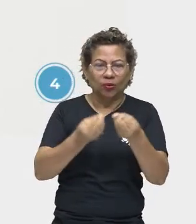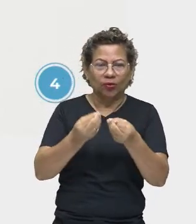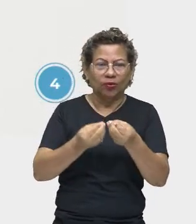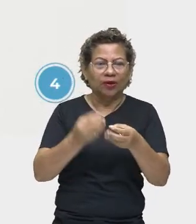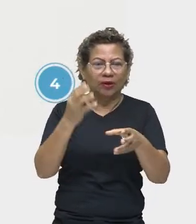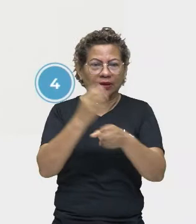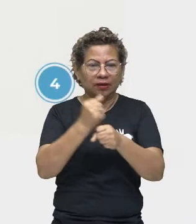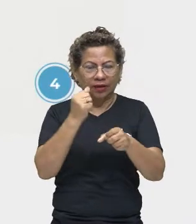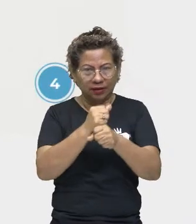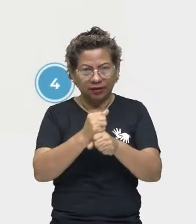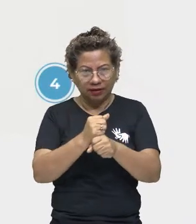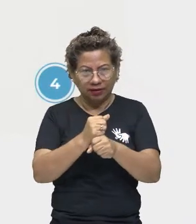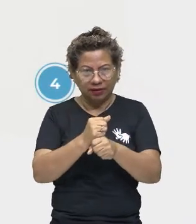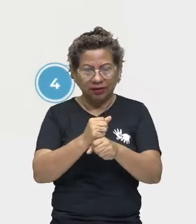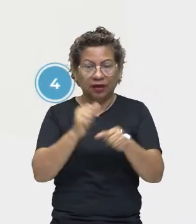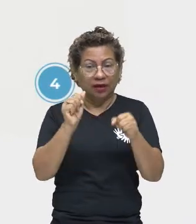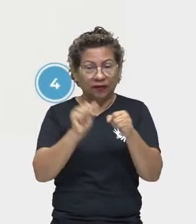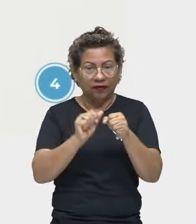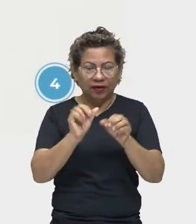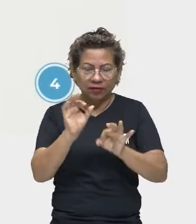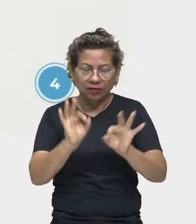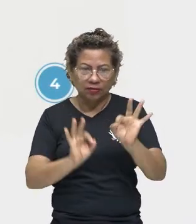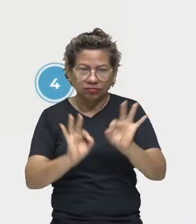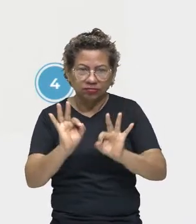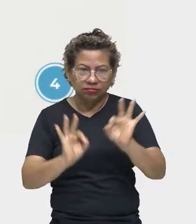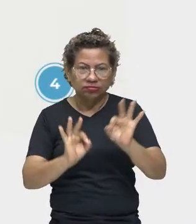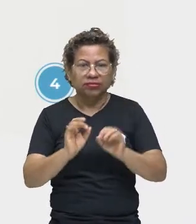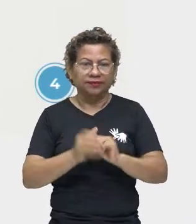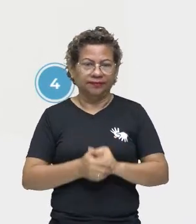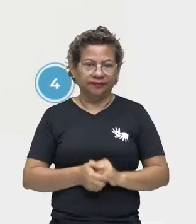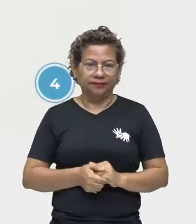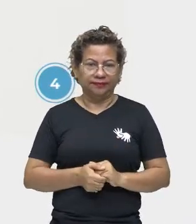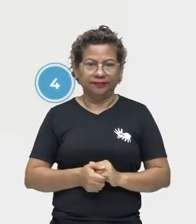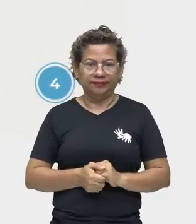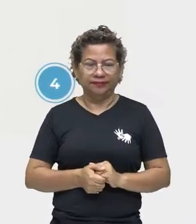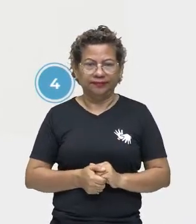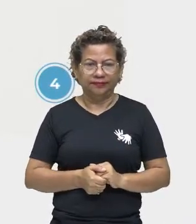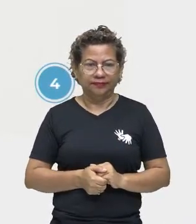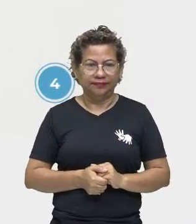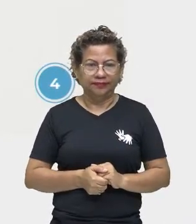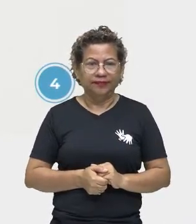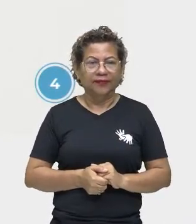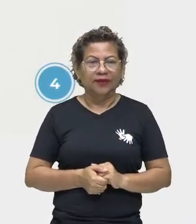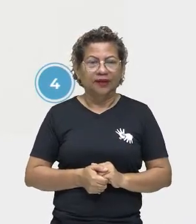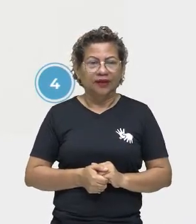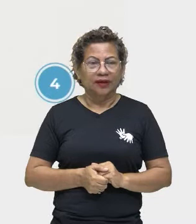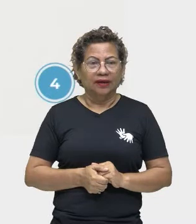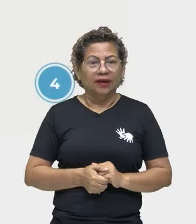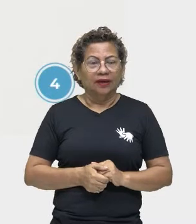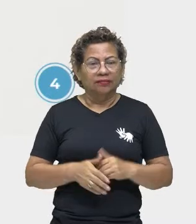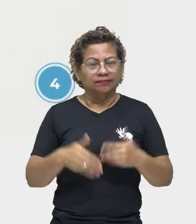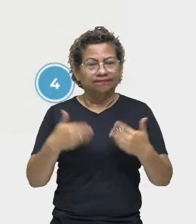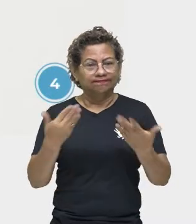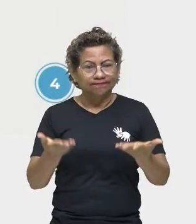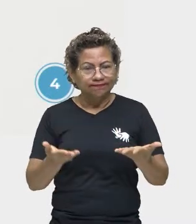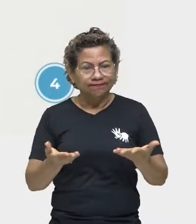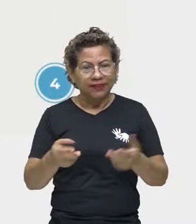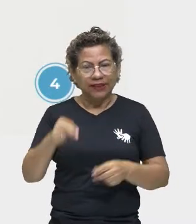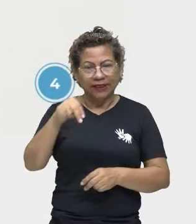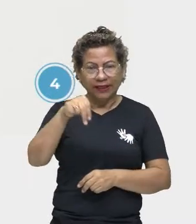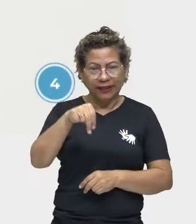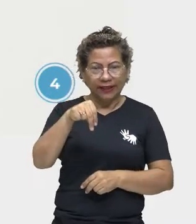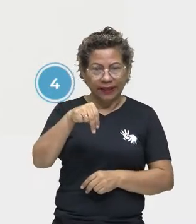calculamos essa soma do hexágono? Esse n significa o número de lados. Substituímos n